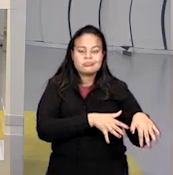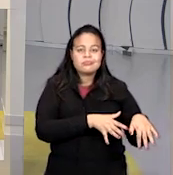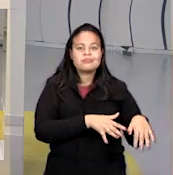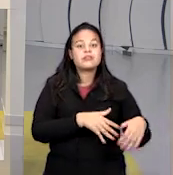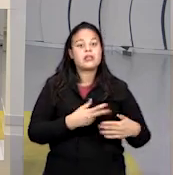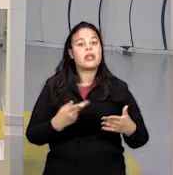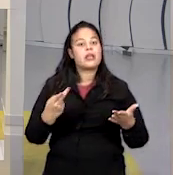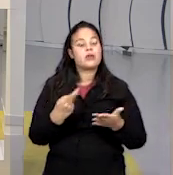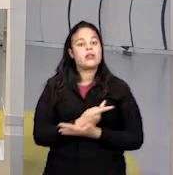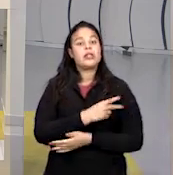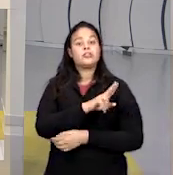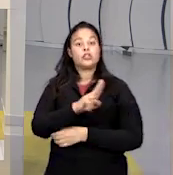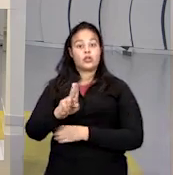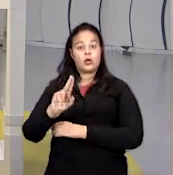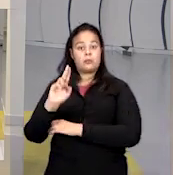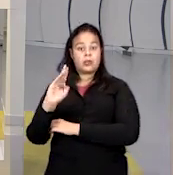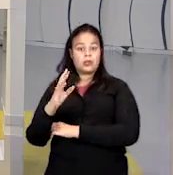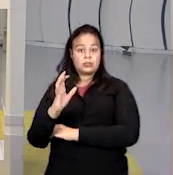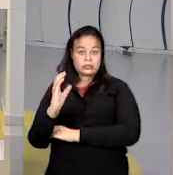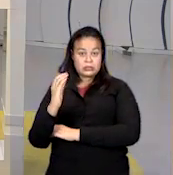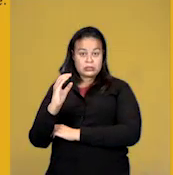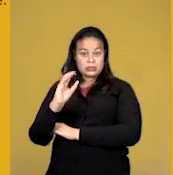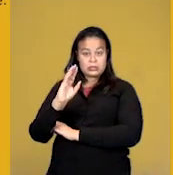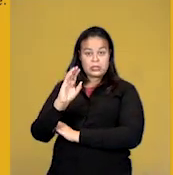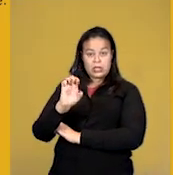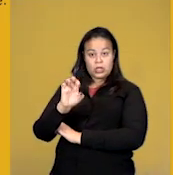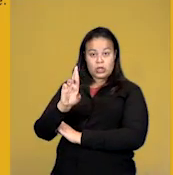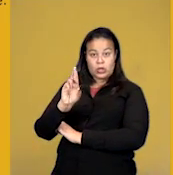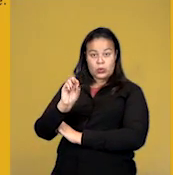a erosão. A lixiviação